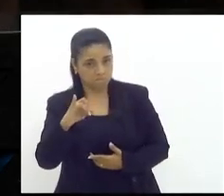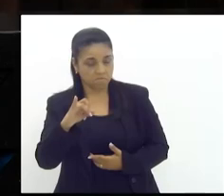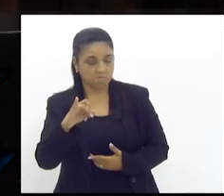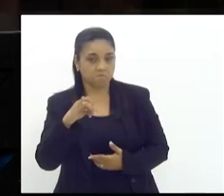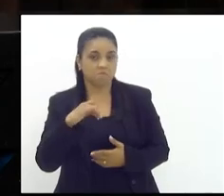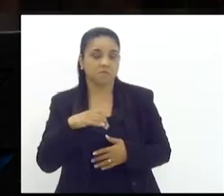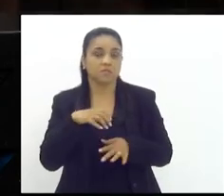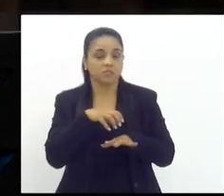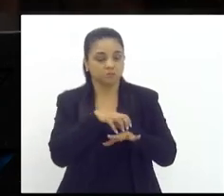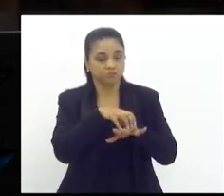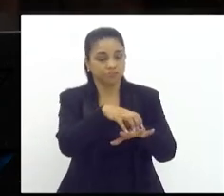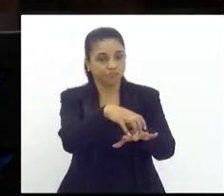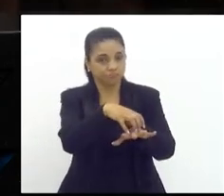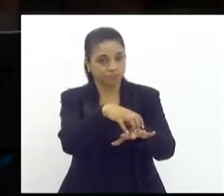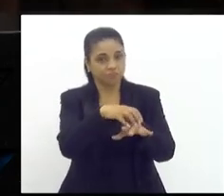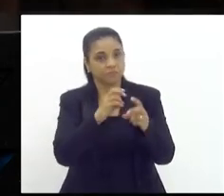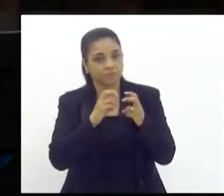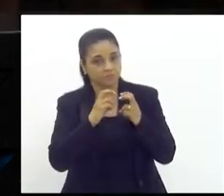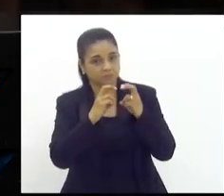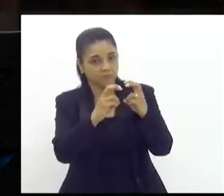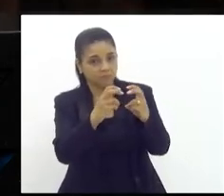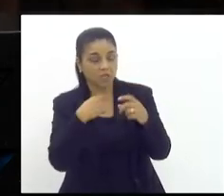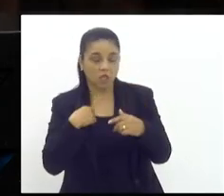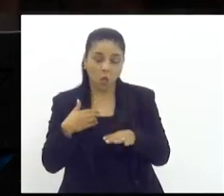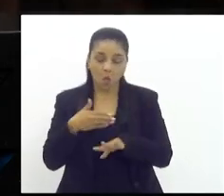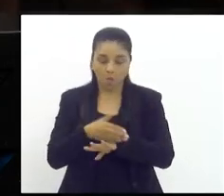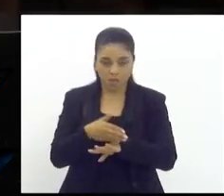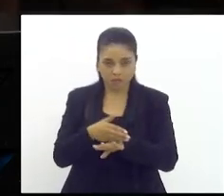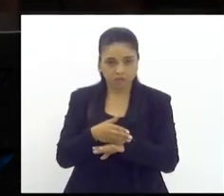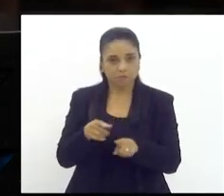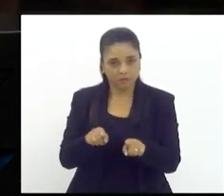do qual eu fui participar